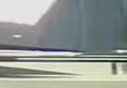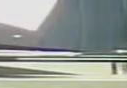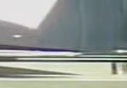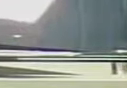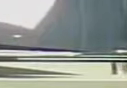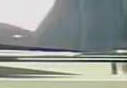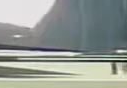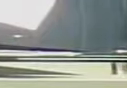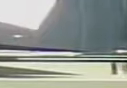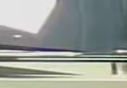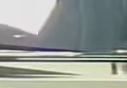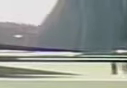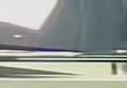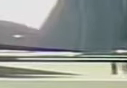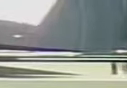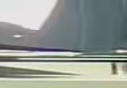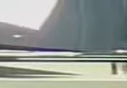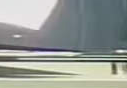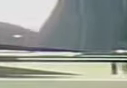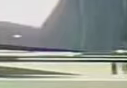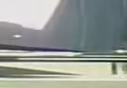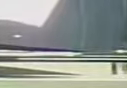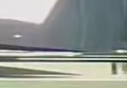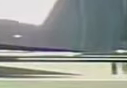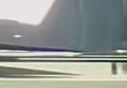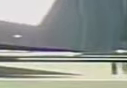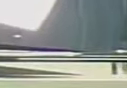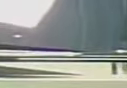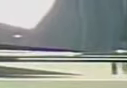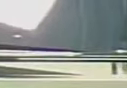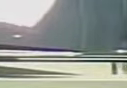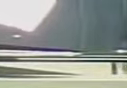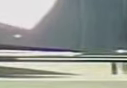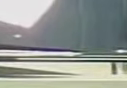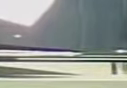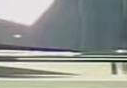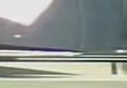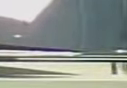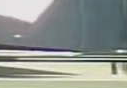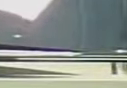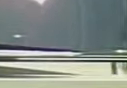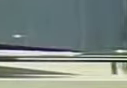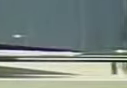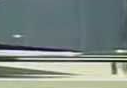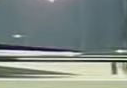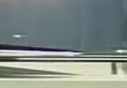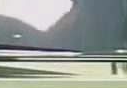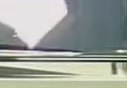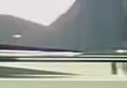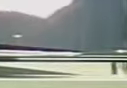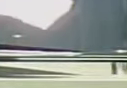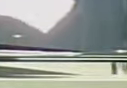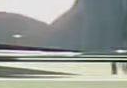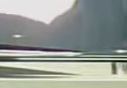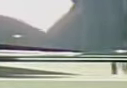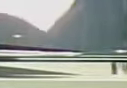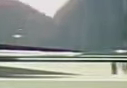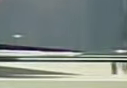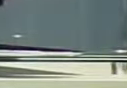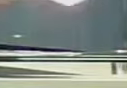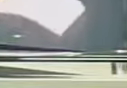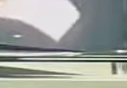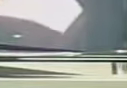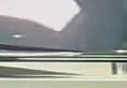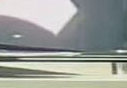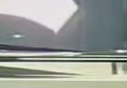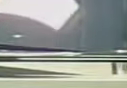esse assunto. Então eu peço até que o deputado Chico Preto, que o deputado Sinésio Campos possam levar uma cópia desse expediente